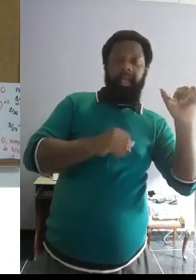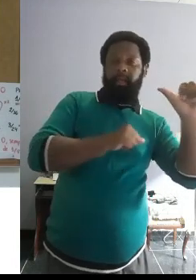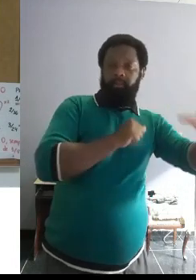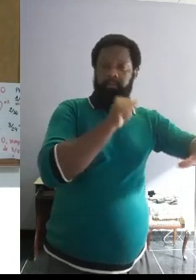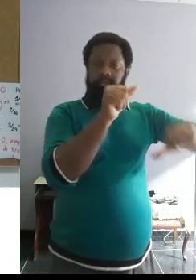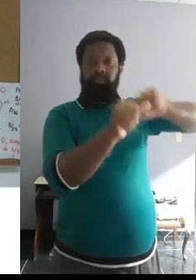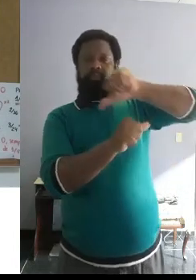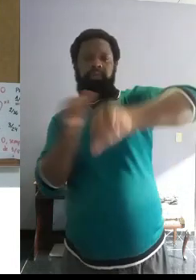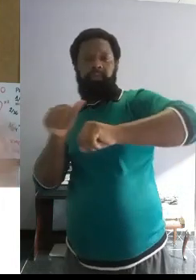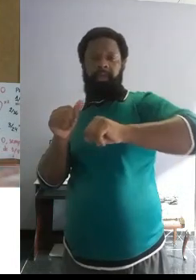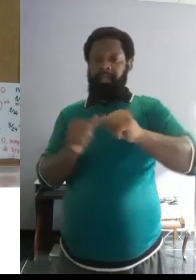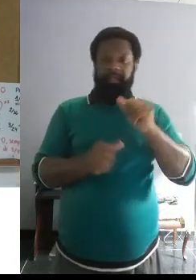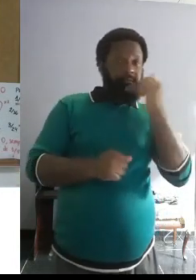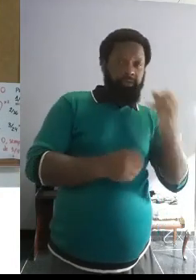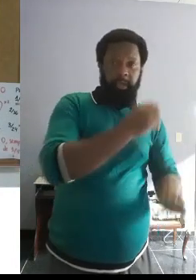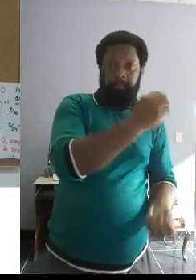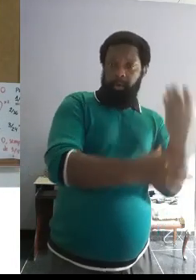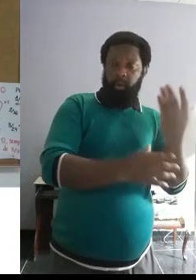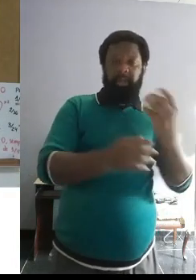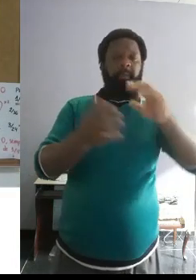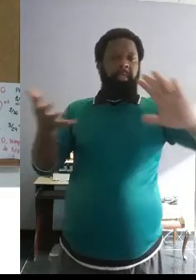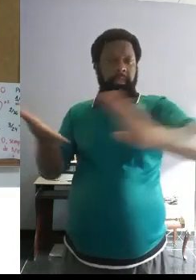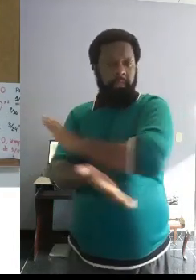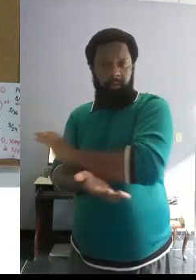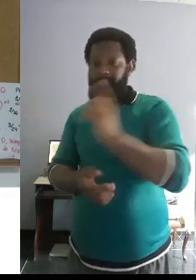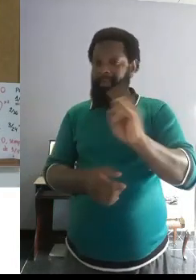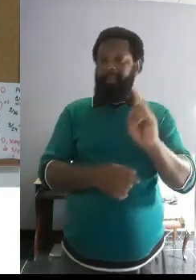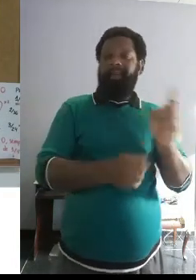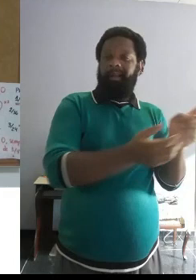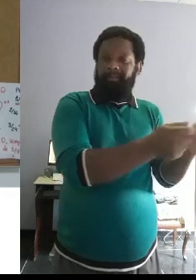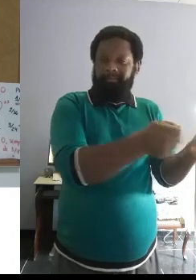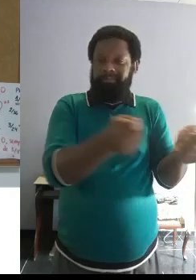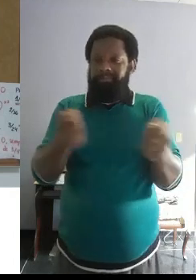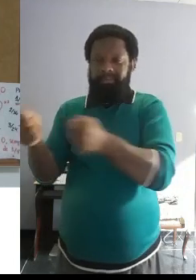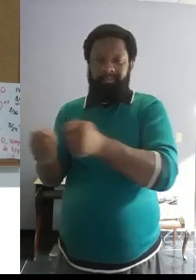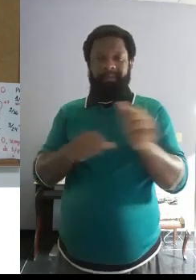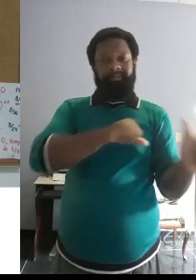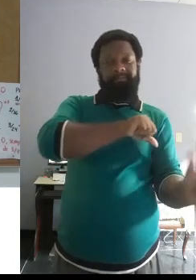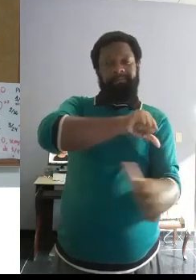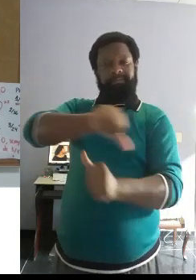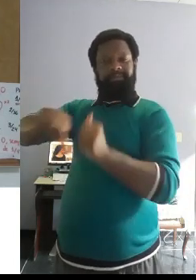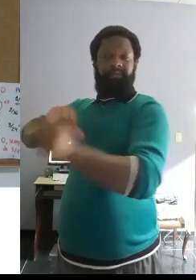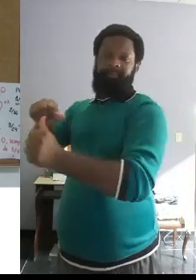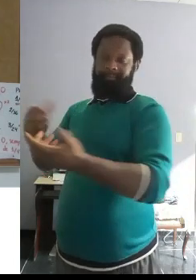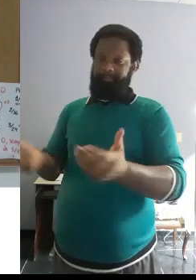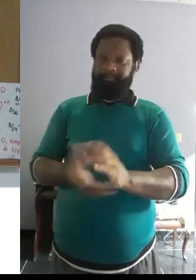se transformando. Ela não é criada e ela não é destruída, ela se transforma. Tudo bem? É assim como tudo na